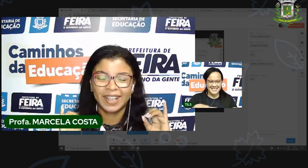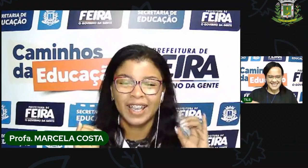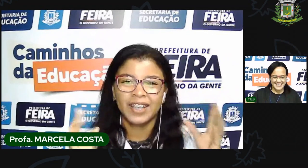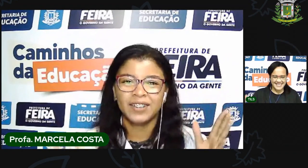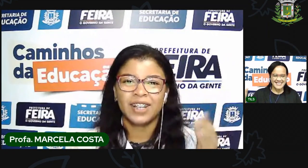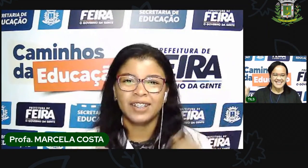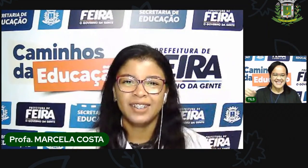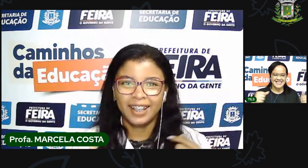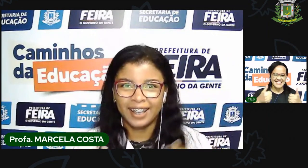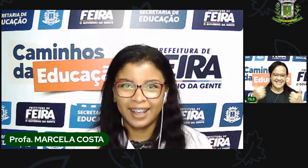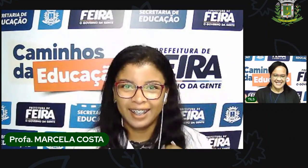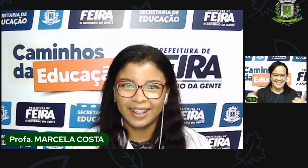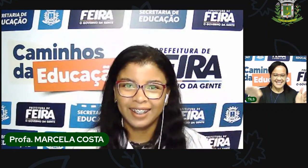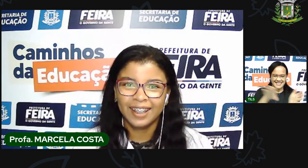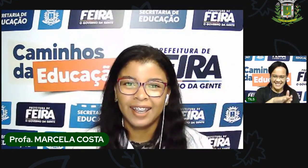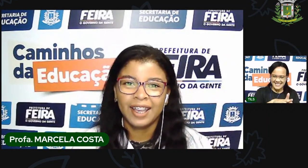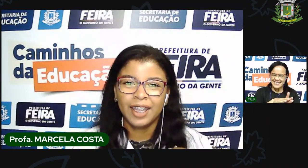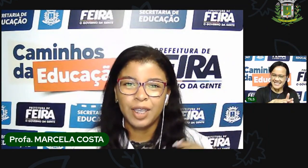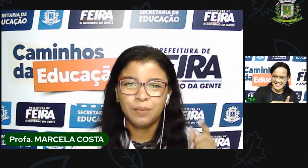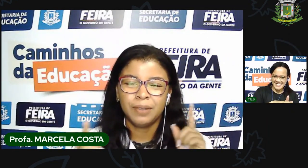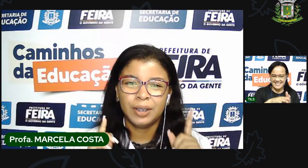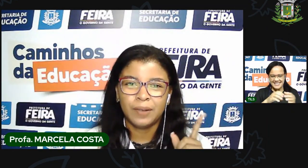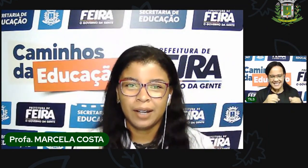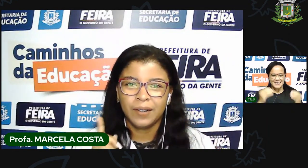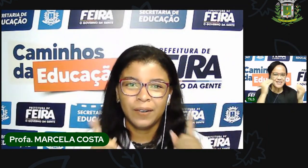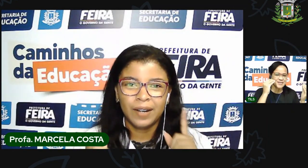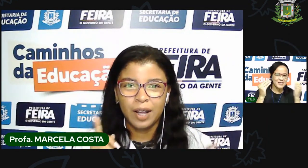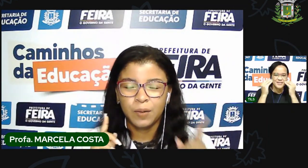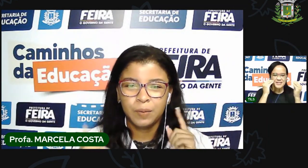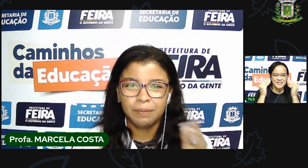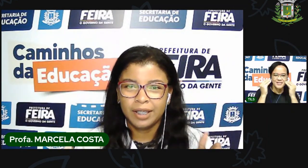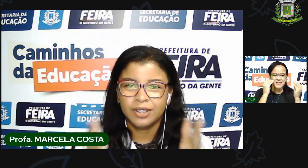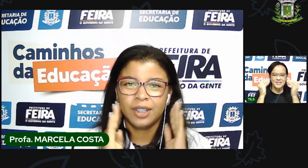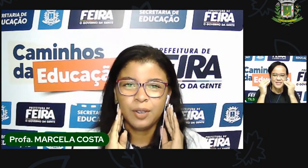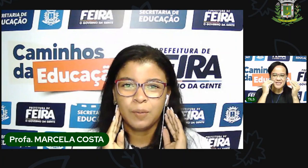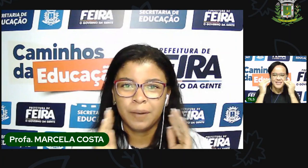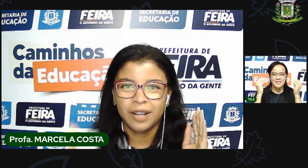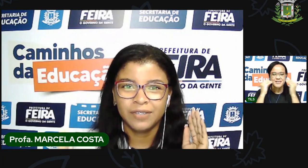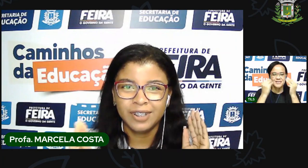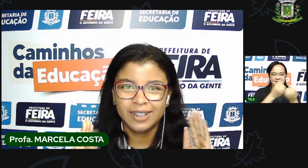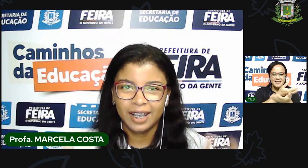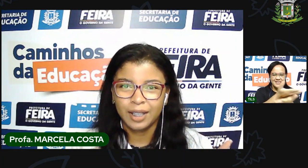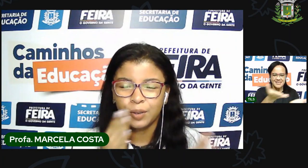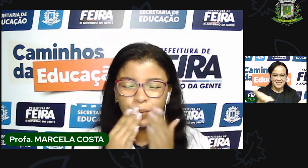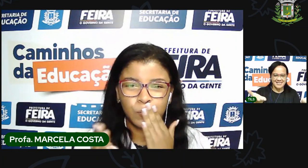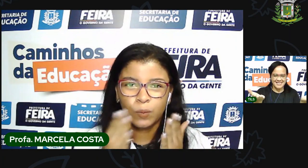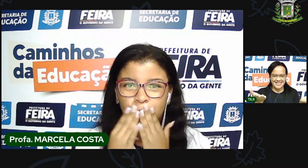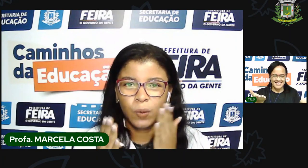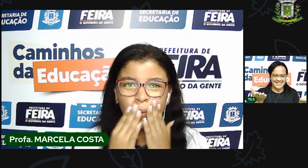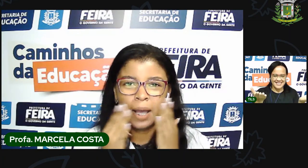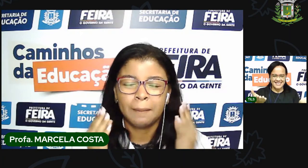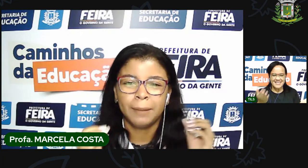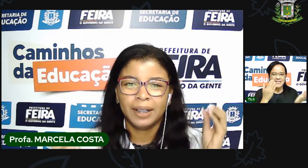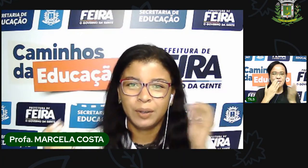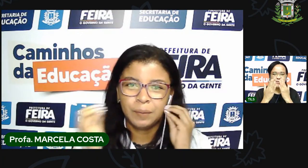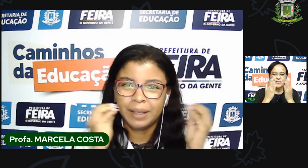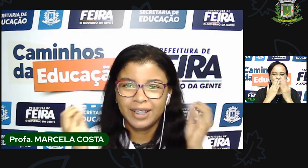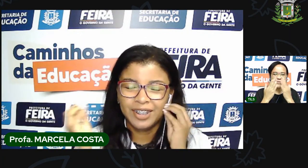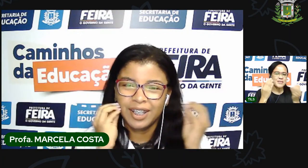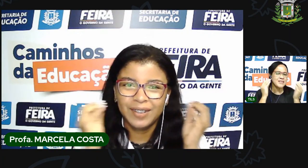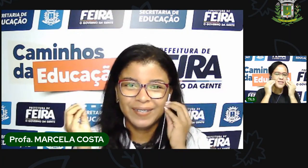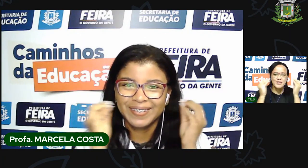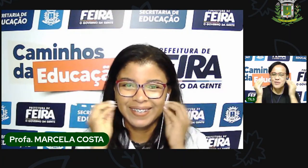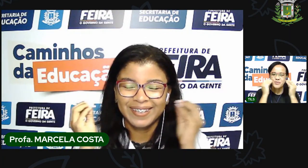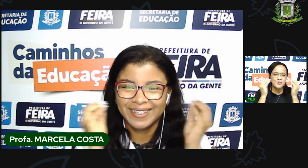Eu já cheguei. E mando agora um beijinho para você. Manda um